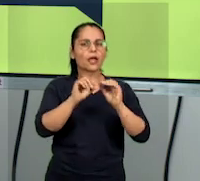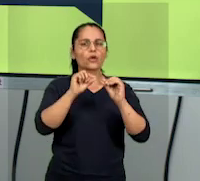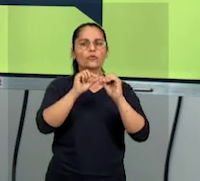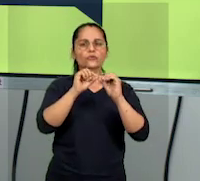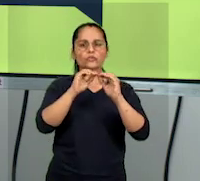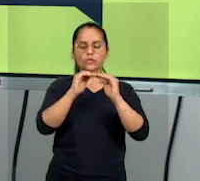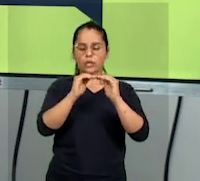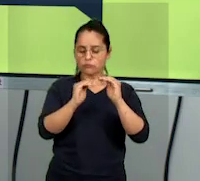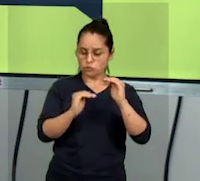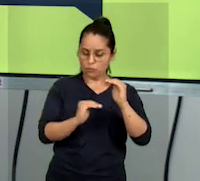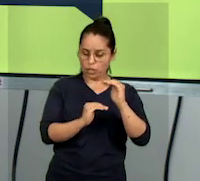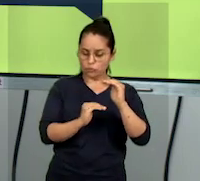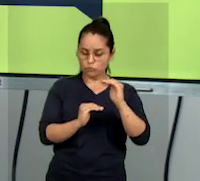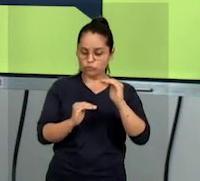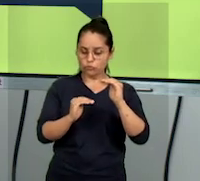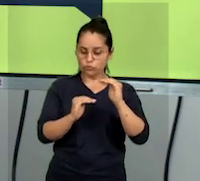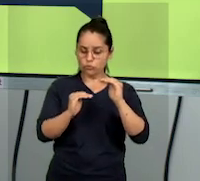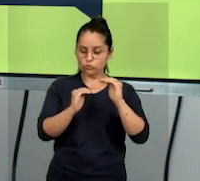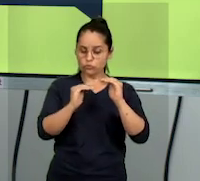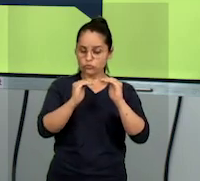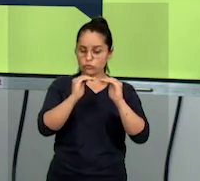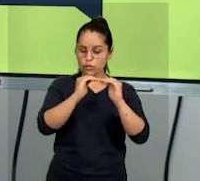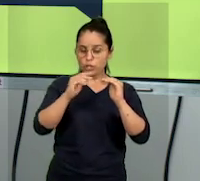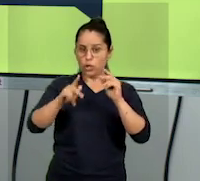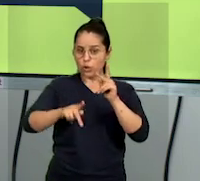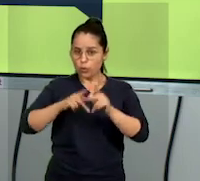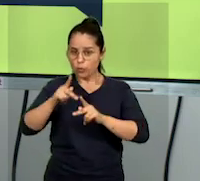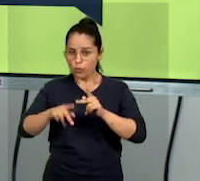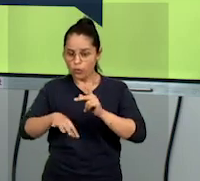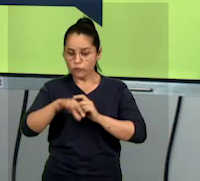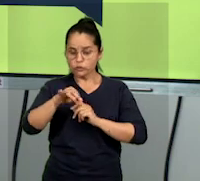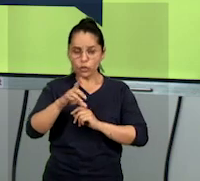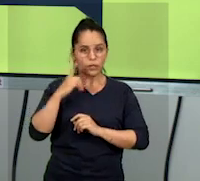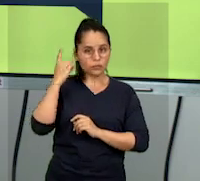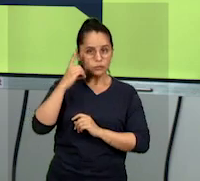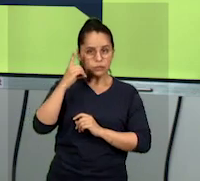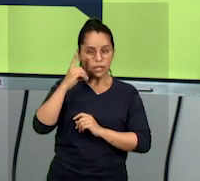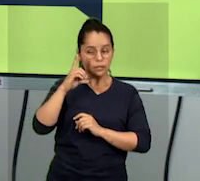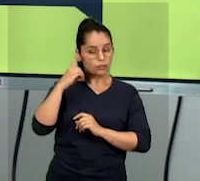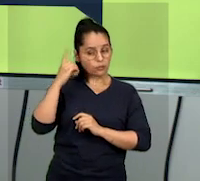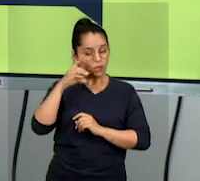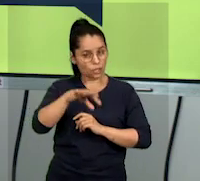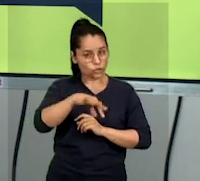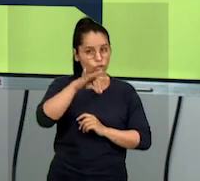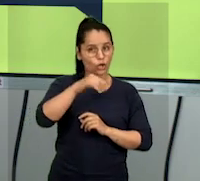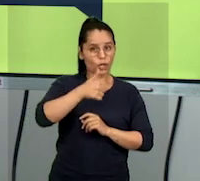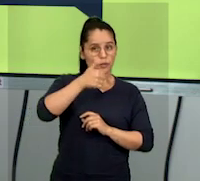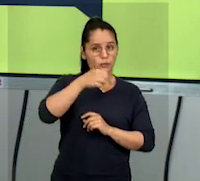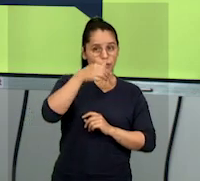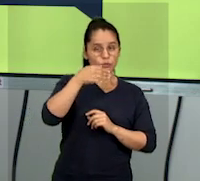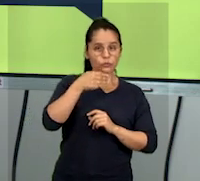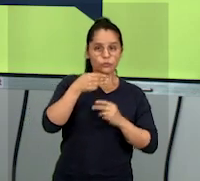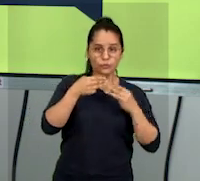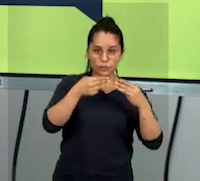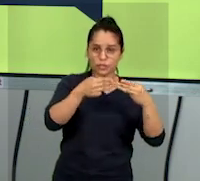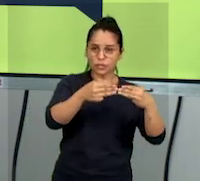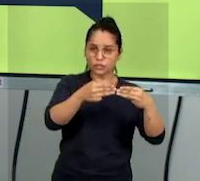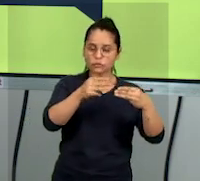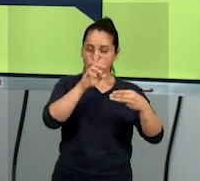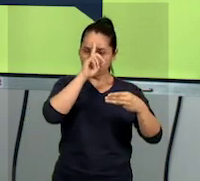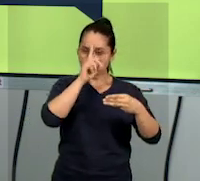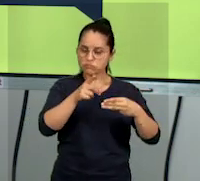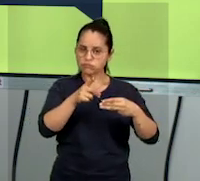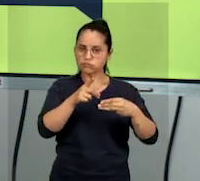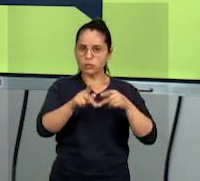para cima. O povo escolhe os deputados escolhem o primeiro-ministro, e o primeiro-ministro governa